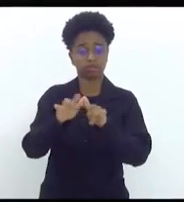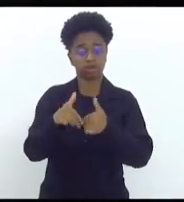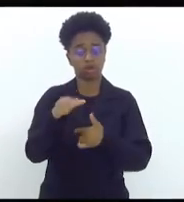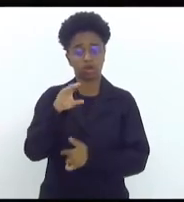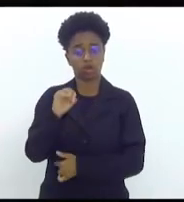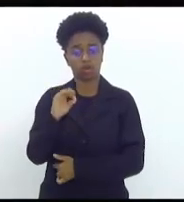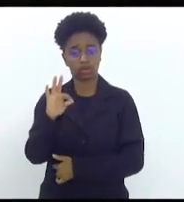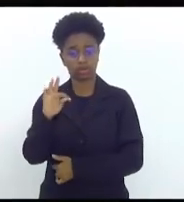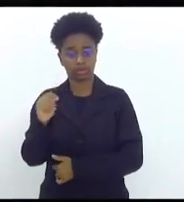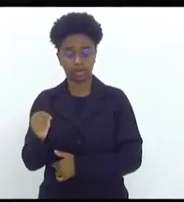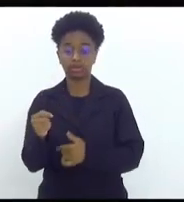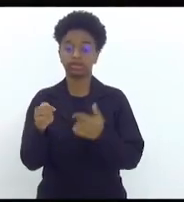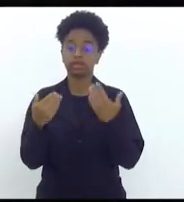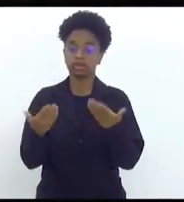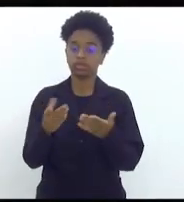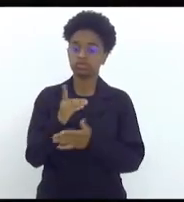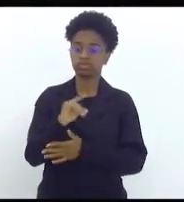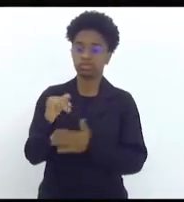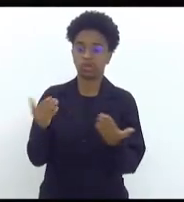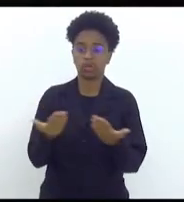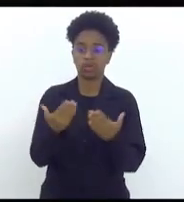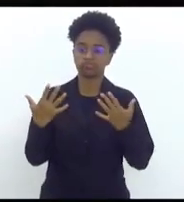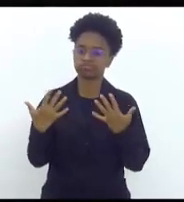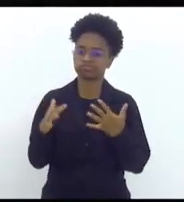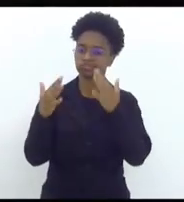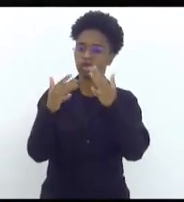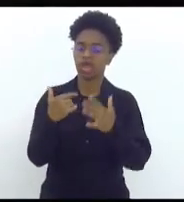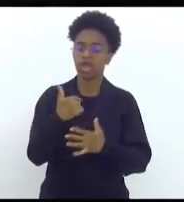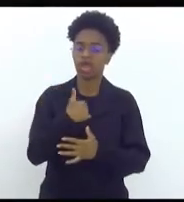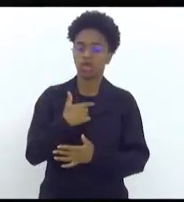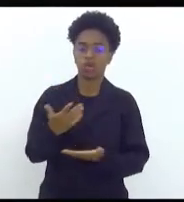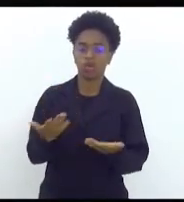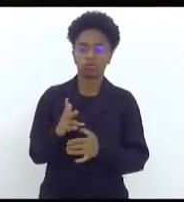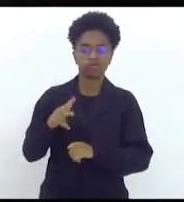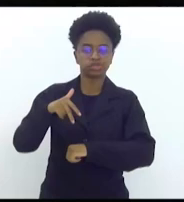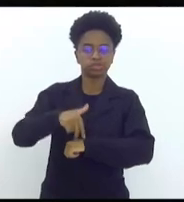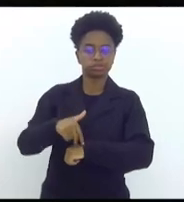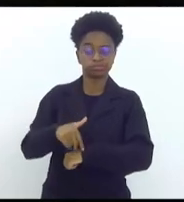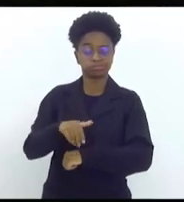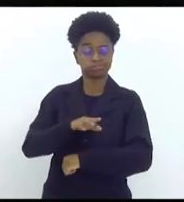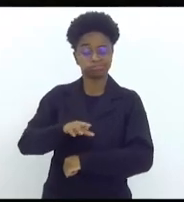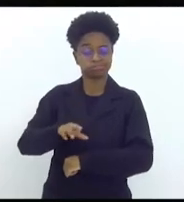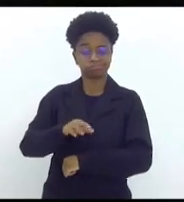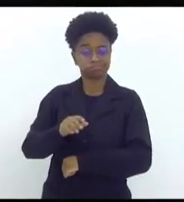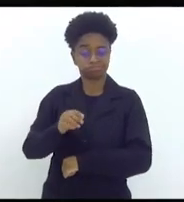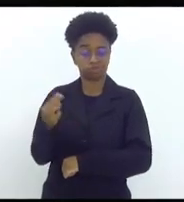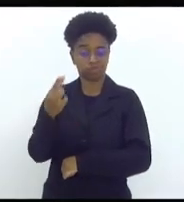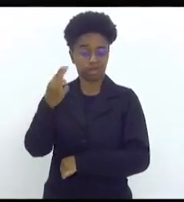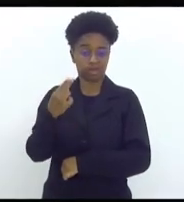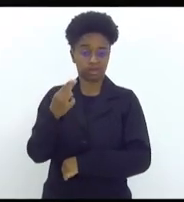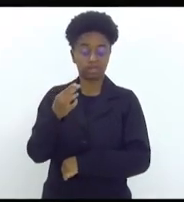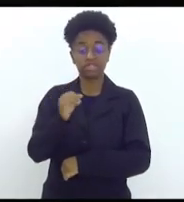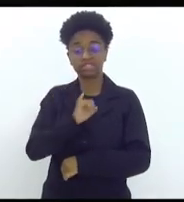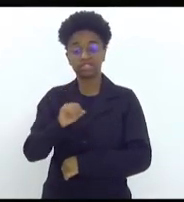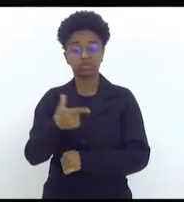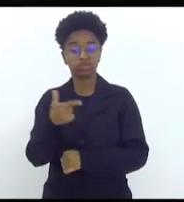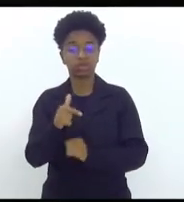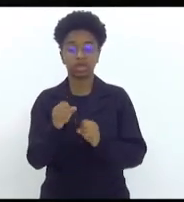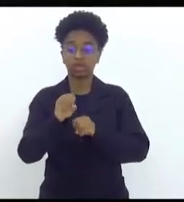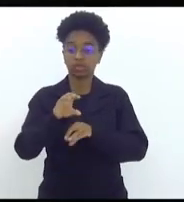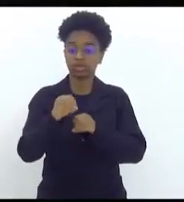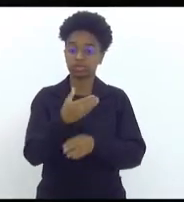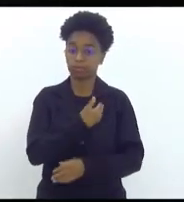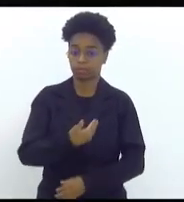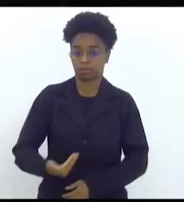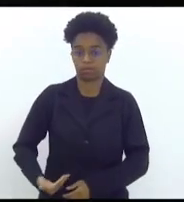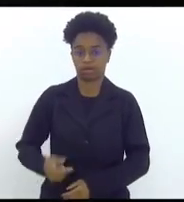extrema comemoração eu não teria eu não estaria aqui como o parlamentar falando hoje Se não fosse a educação pública do nosso país eu